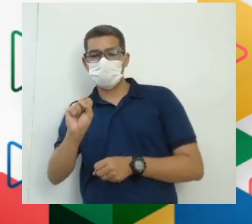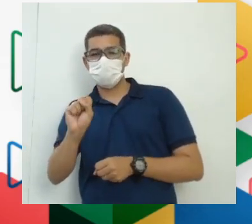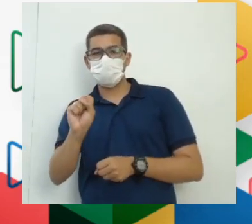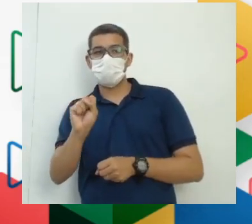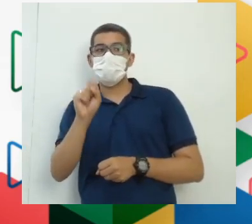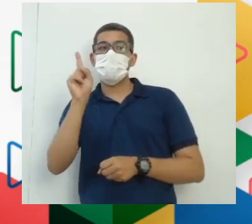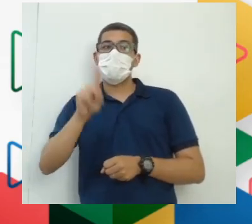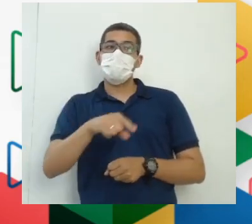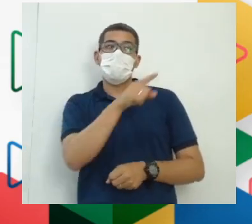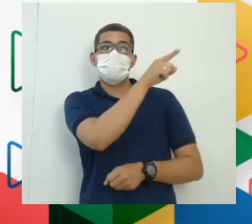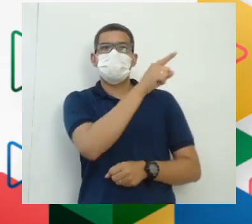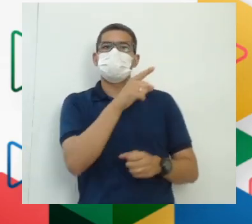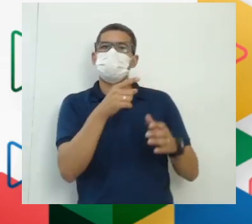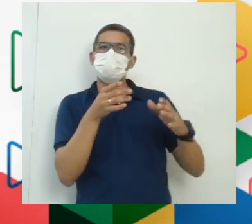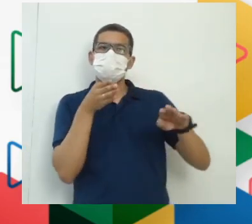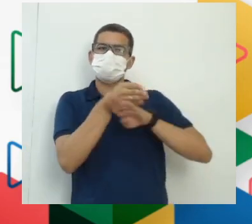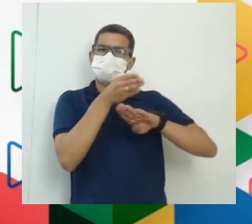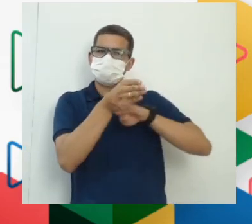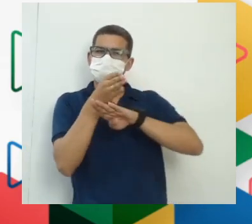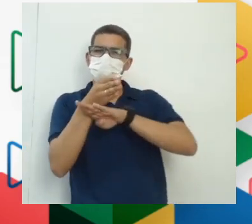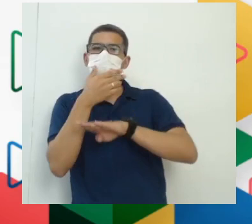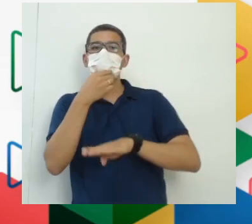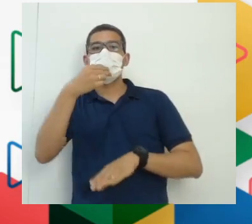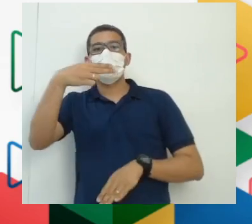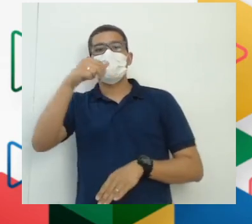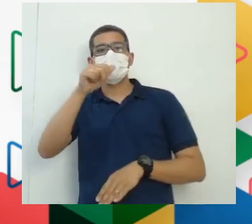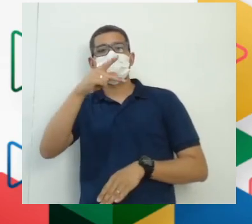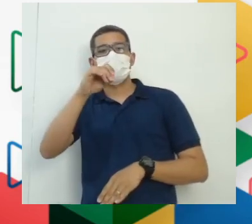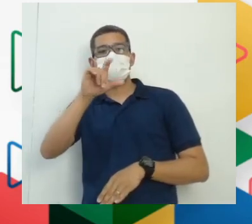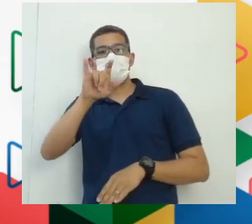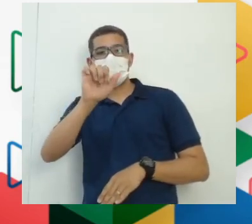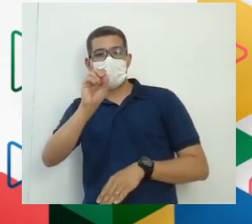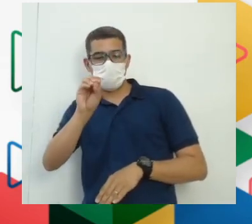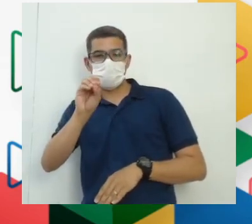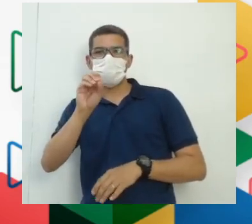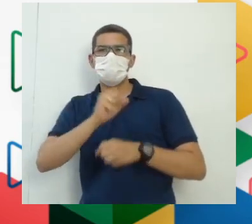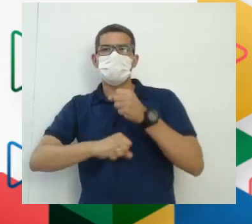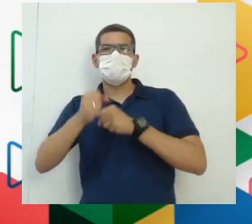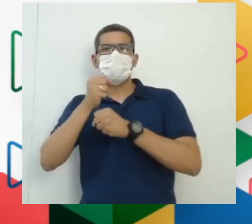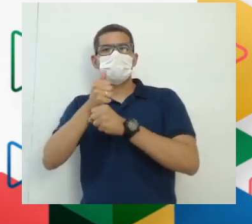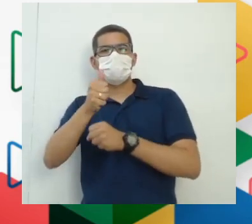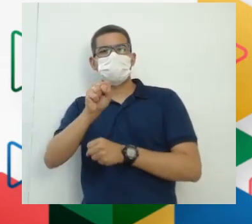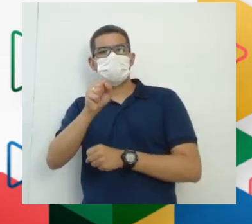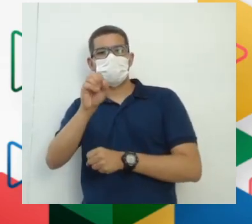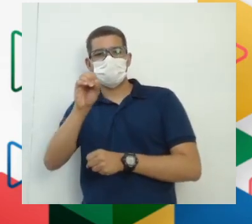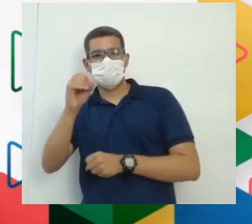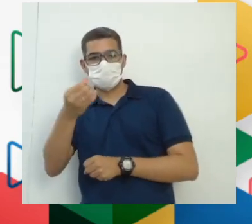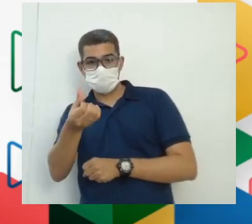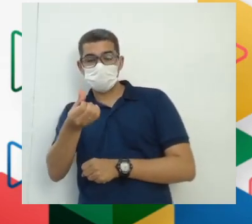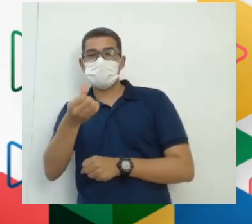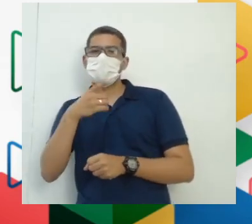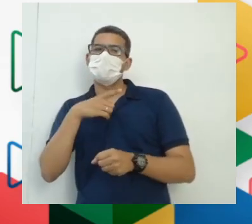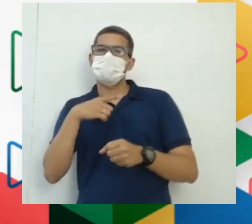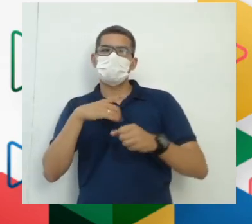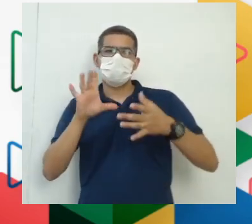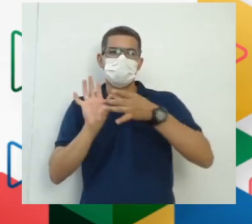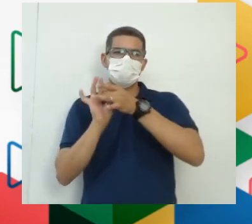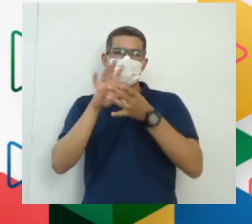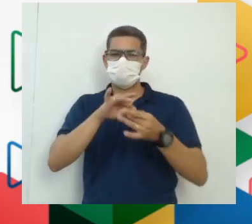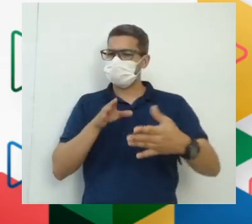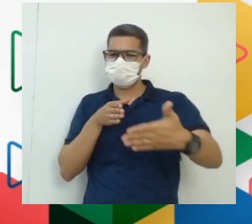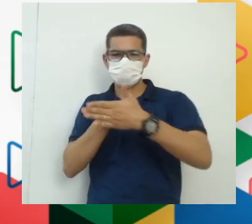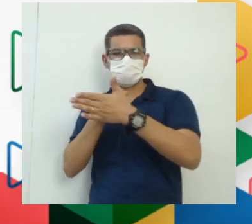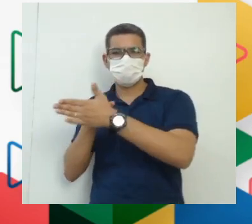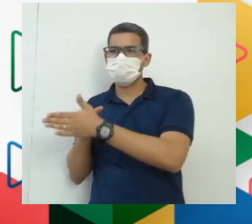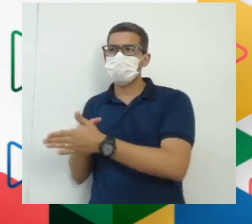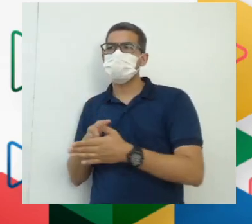fugida das invasões napoleônicas. Napoleão, em 1806, ele decretou o bloqueio continental. E ele disse, ó,